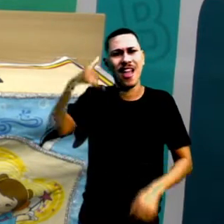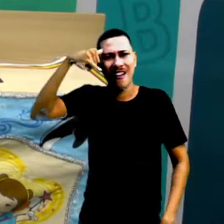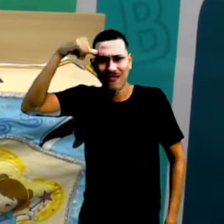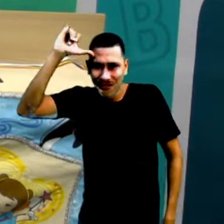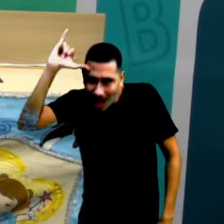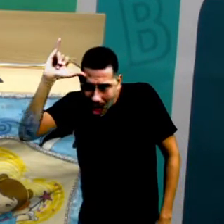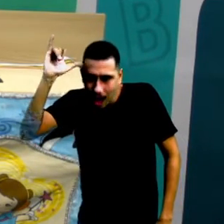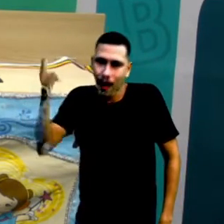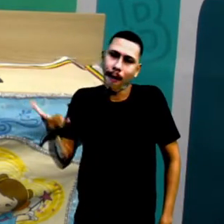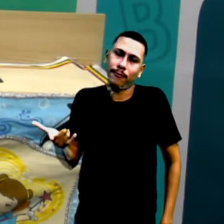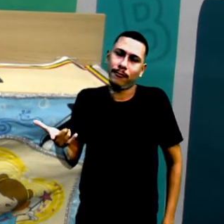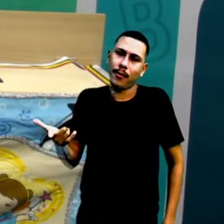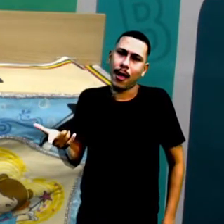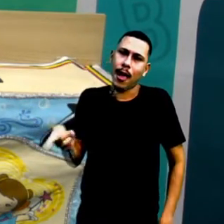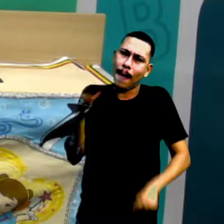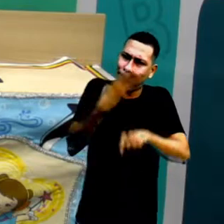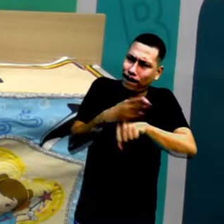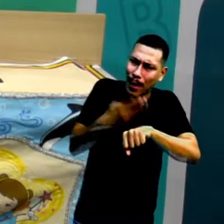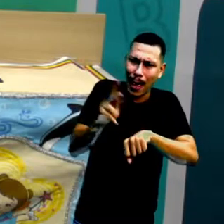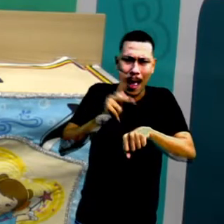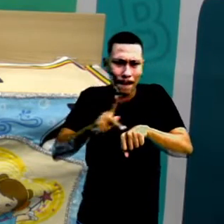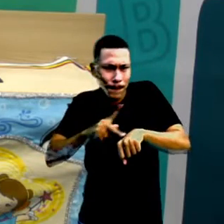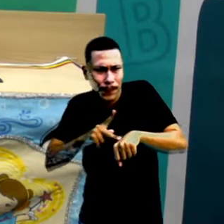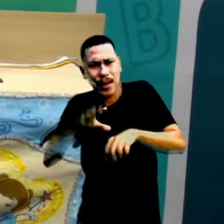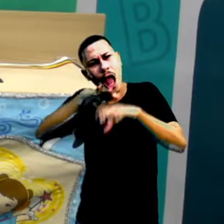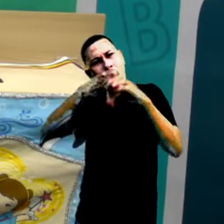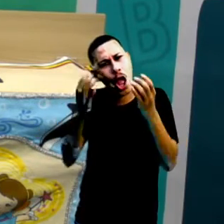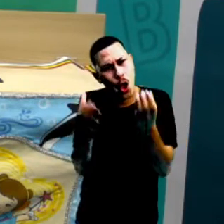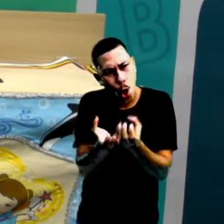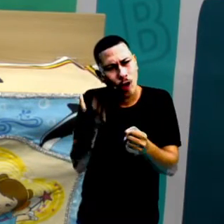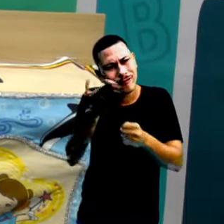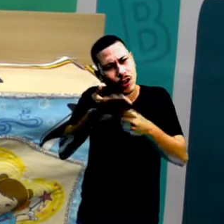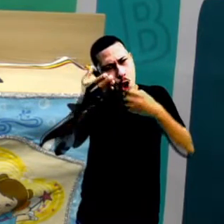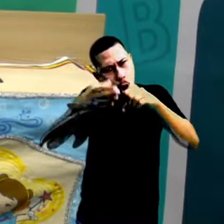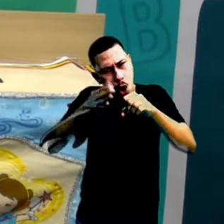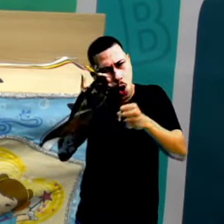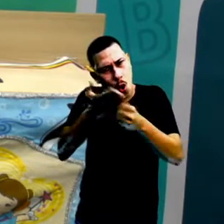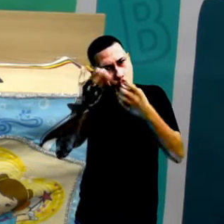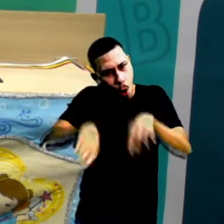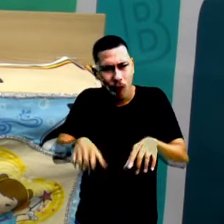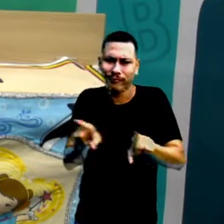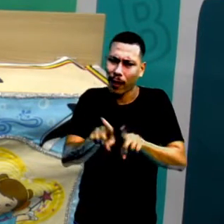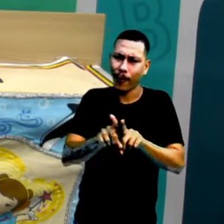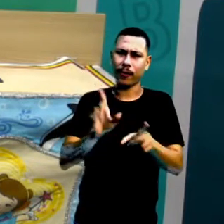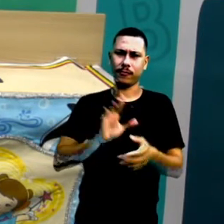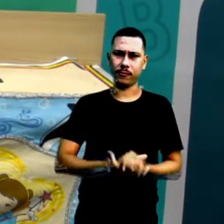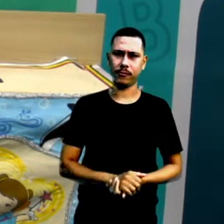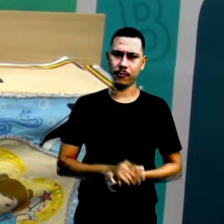branca e preta o ovo também e tem deste então